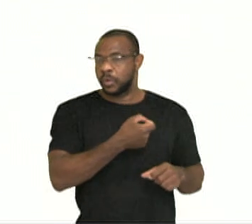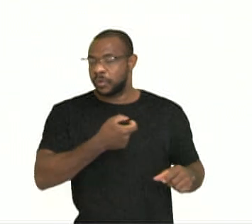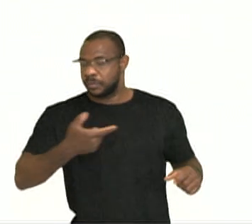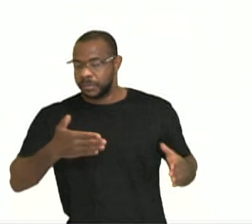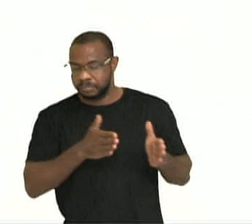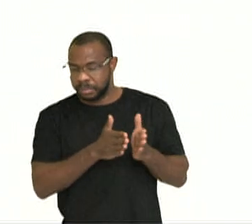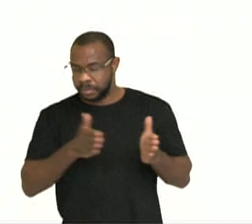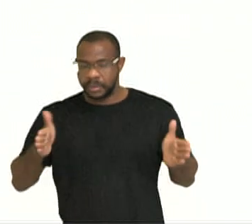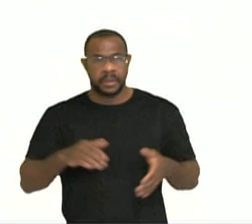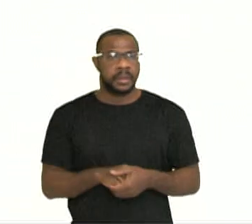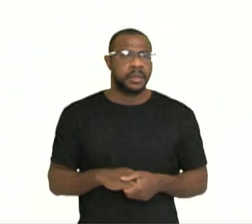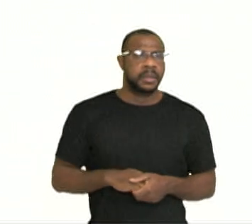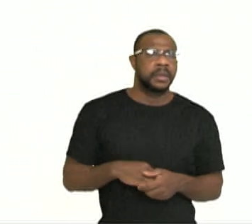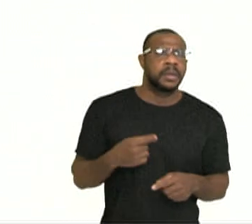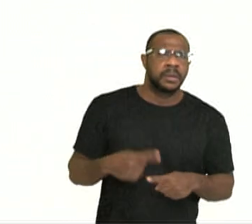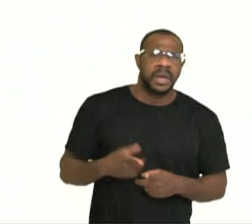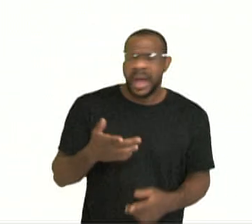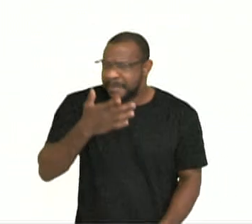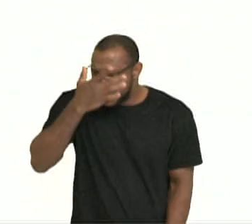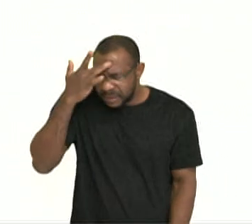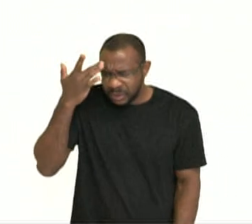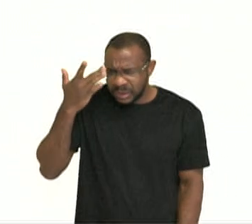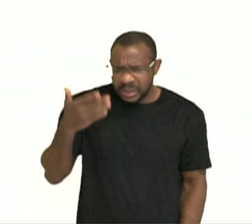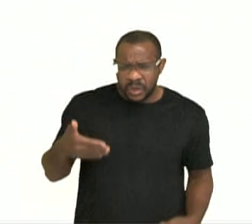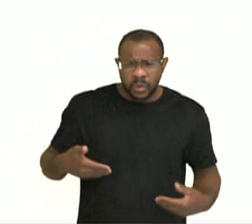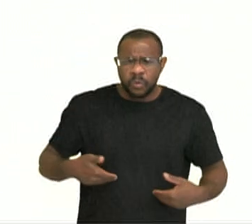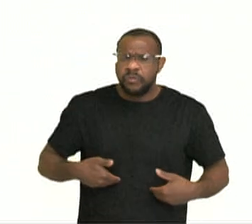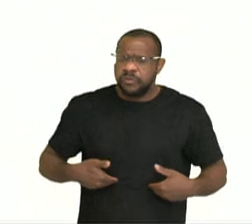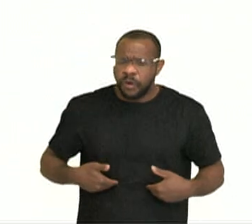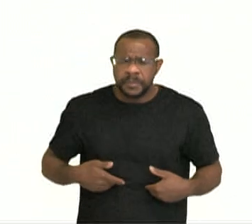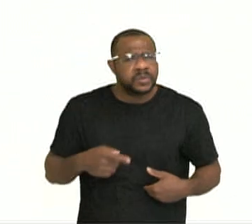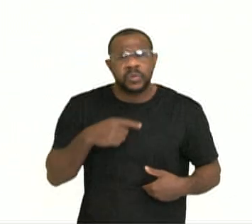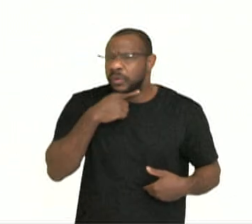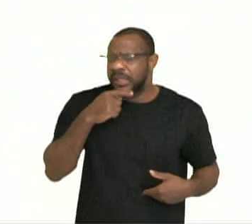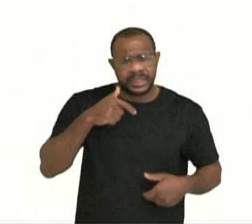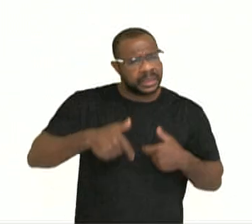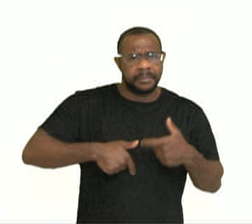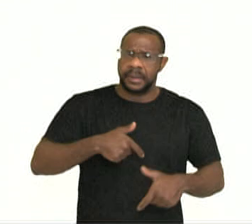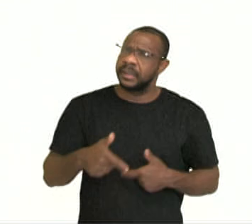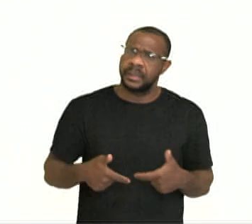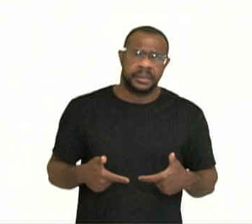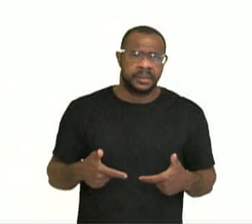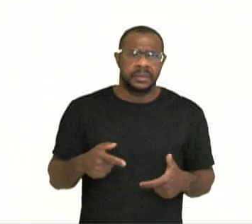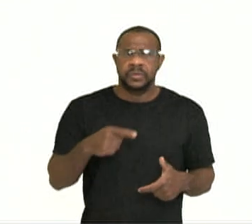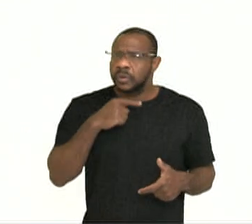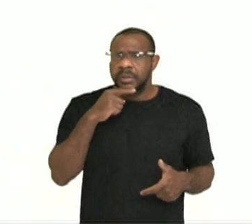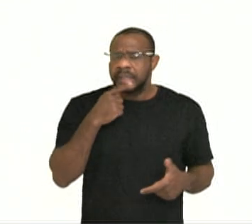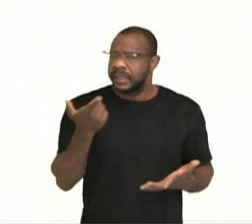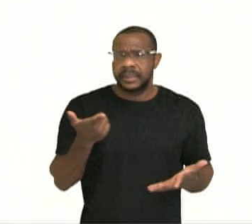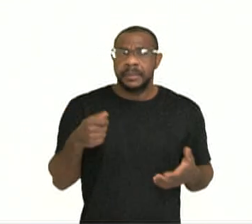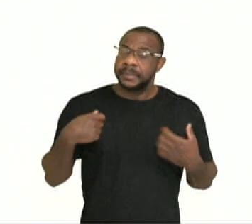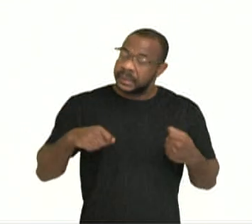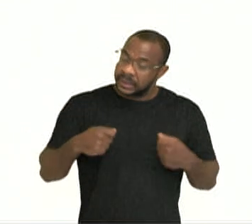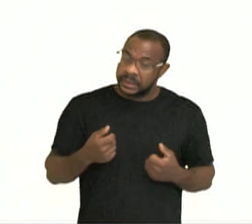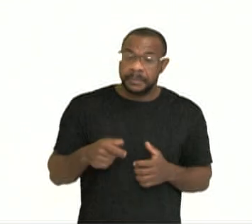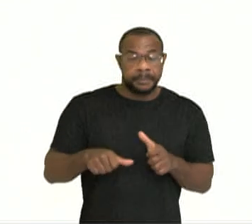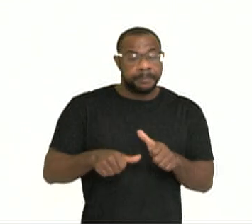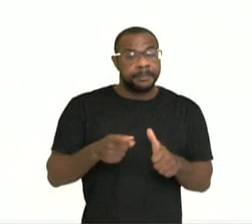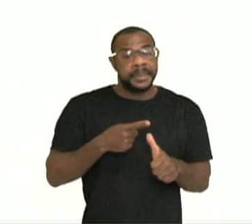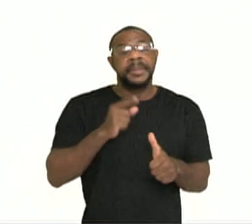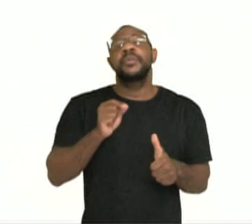indivíduo com fome, ele não consegue render, não consegue desenvolver outras atividades. Ele precisa primeiro estar bem